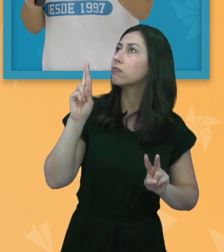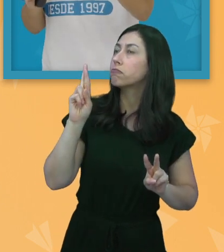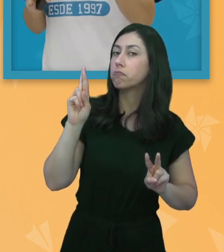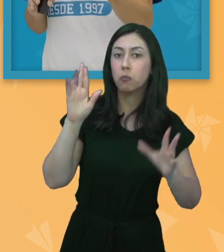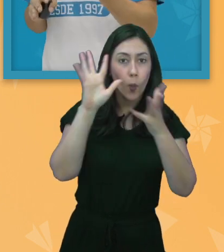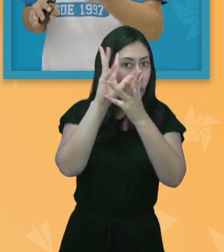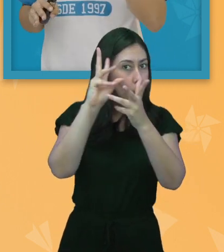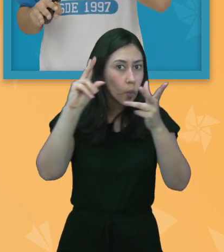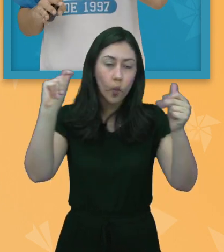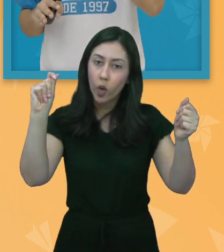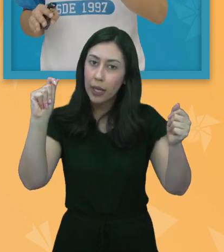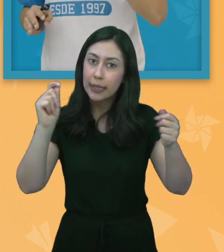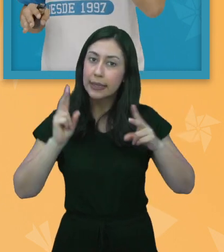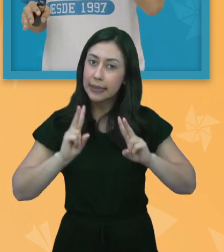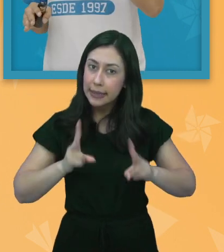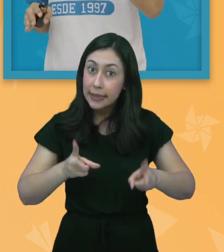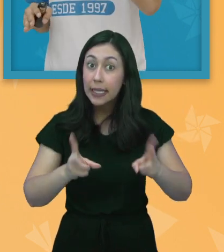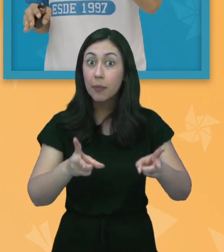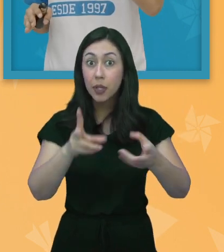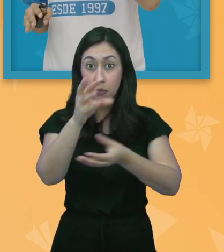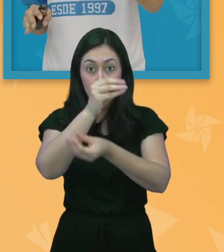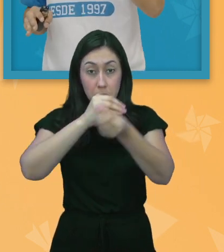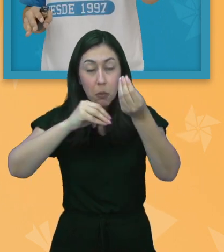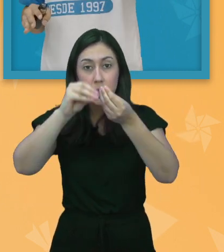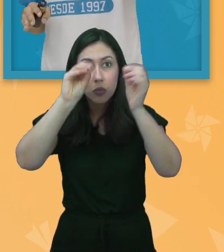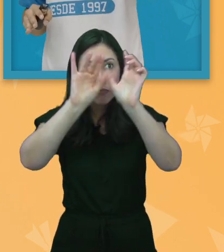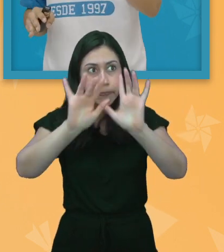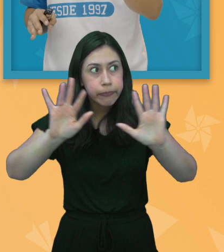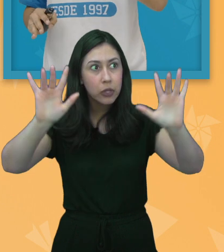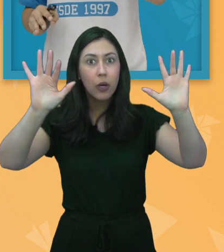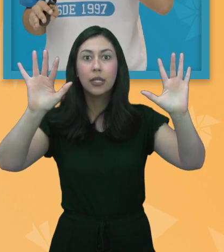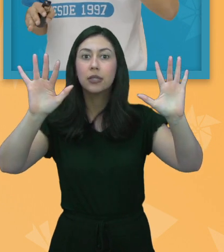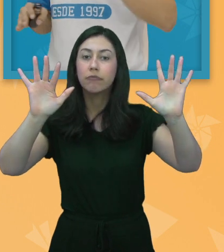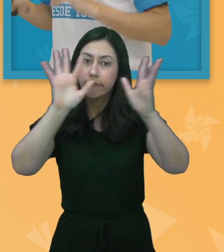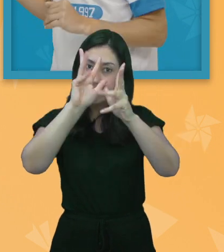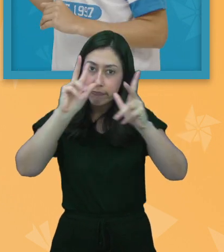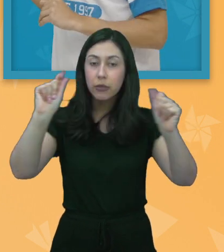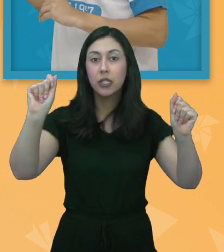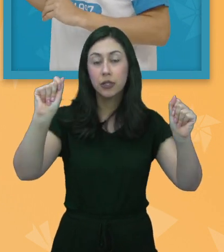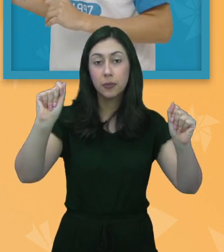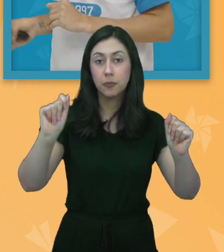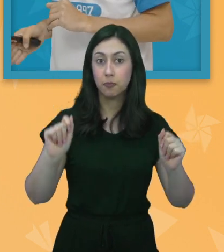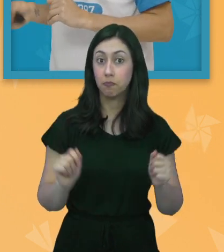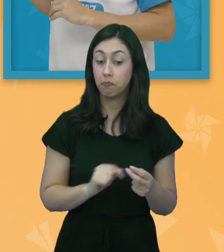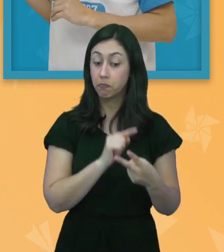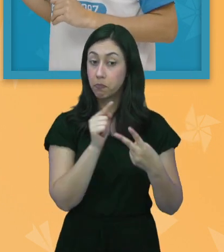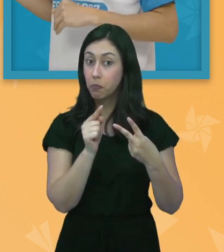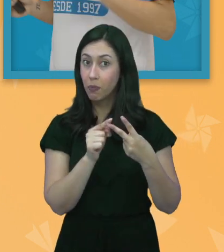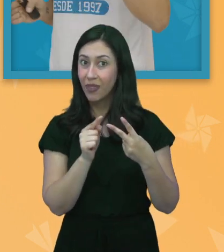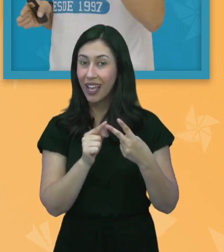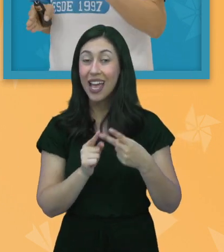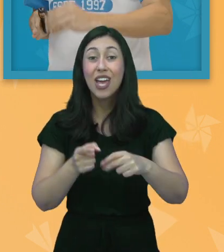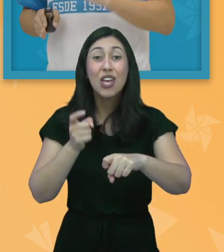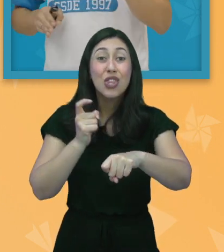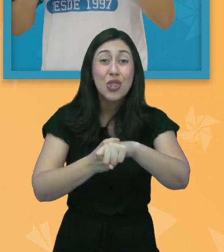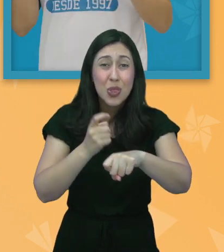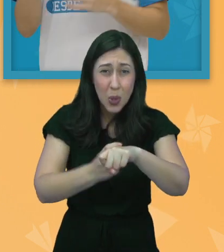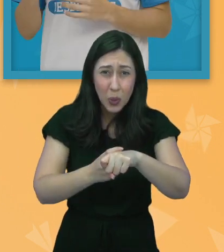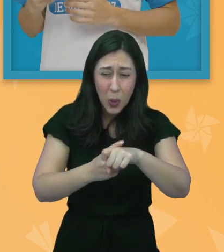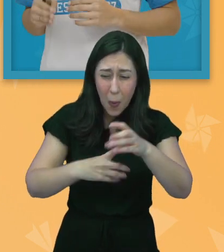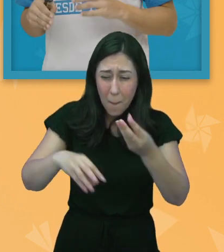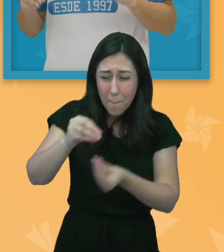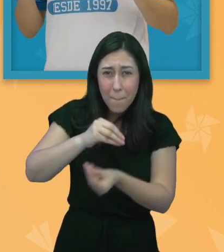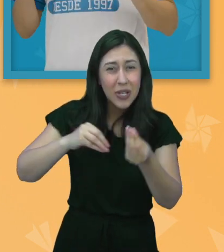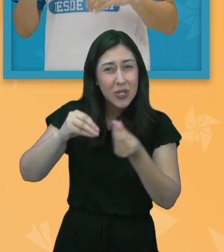um sistema homogêneo, né? Toda mistura de gases é homogênea. Já misturas entre sólidos sempre